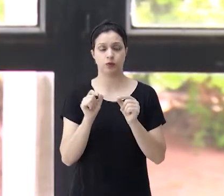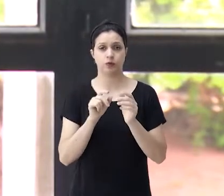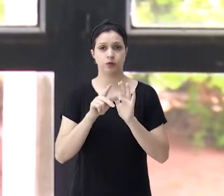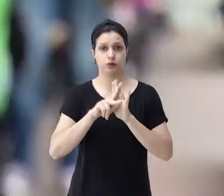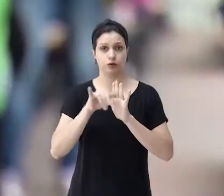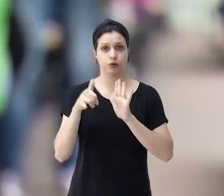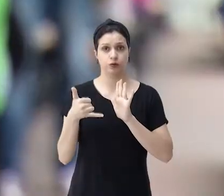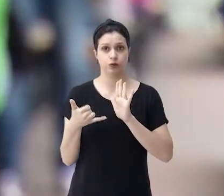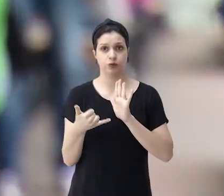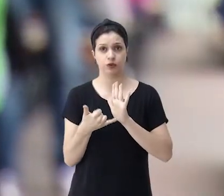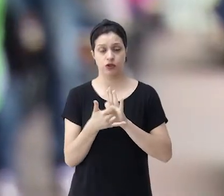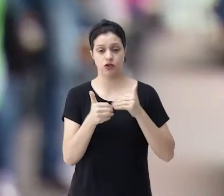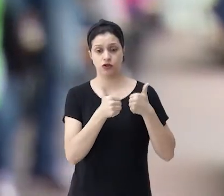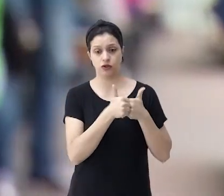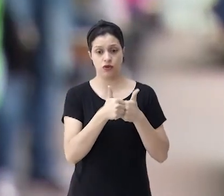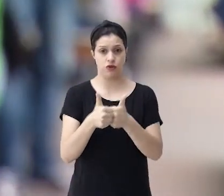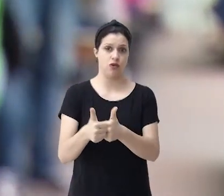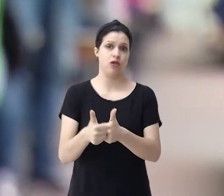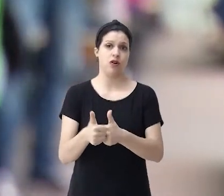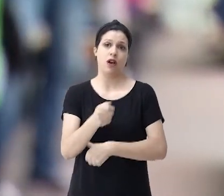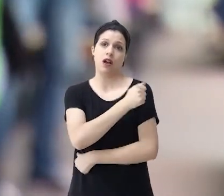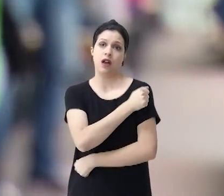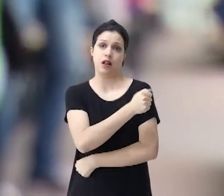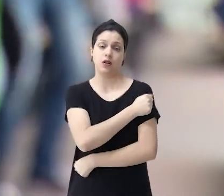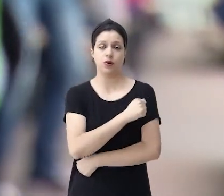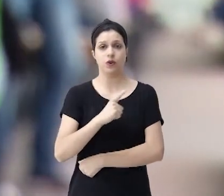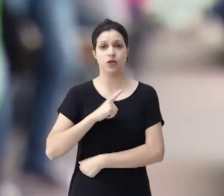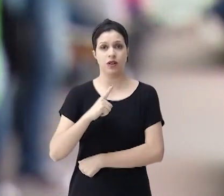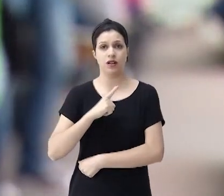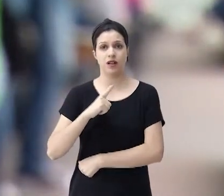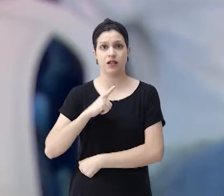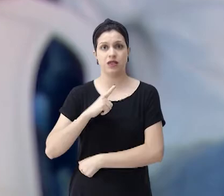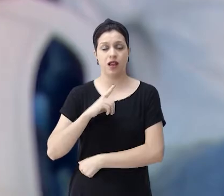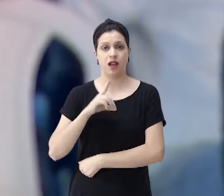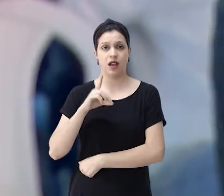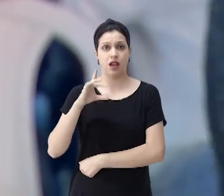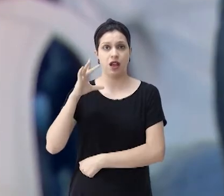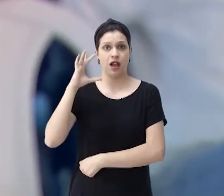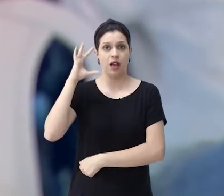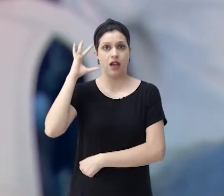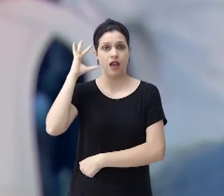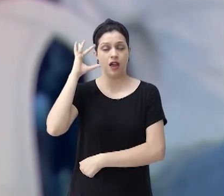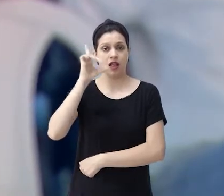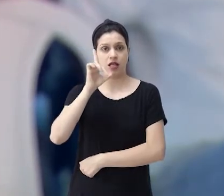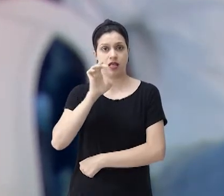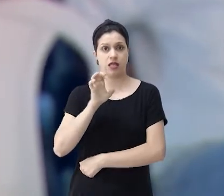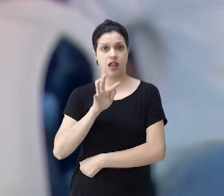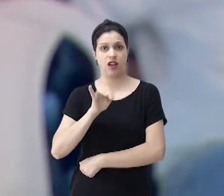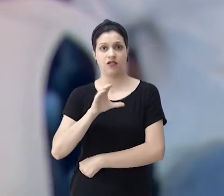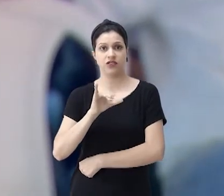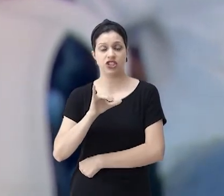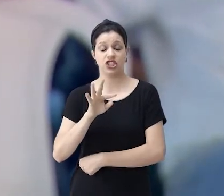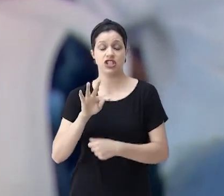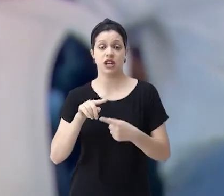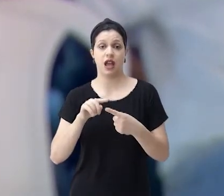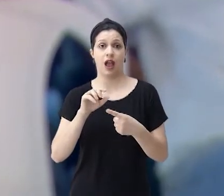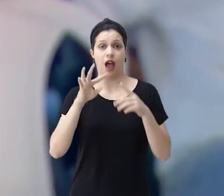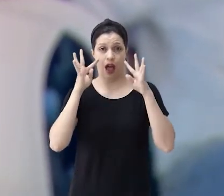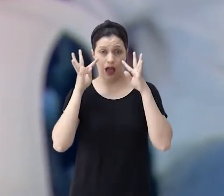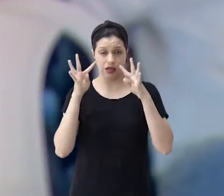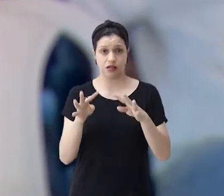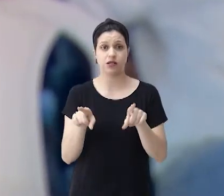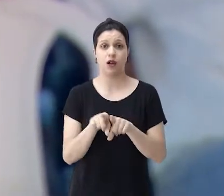lei que prevê o programa de acompanhamento de estudantes com déficit de atenção,